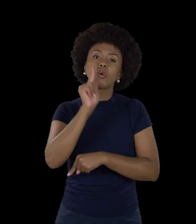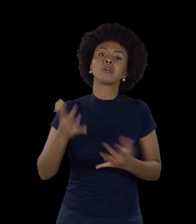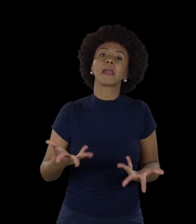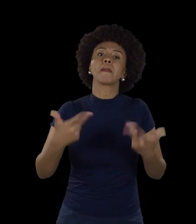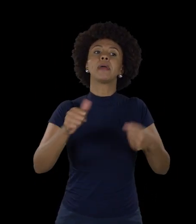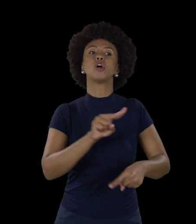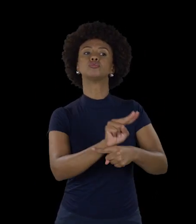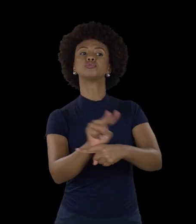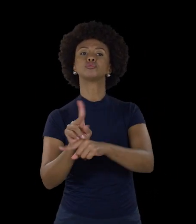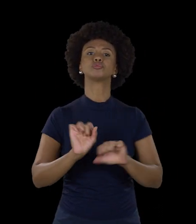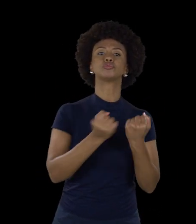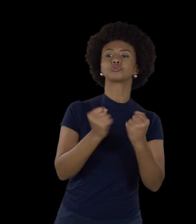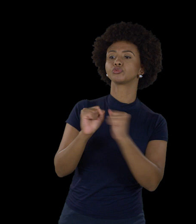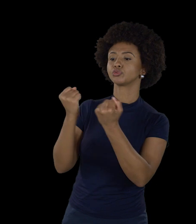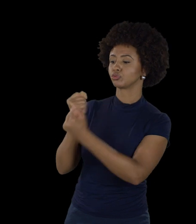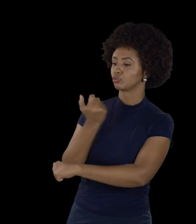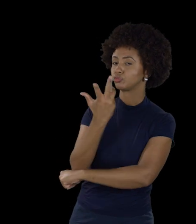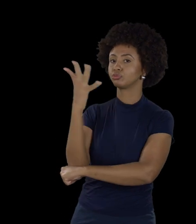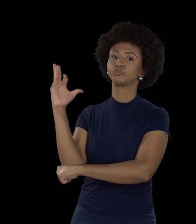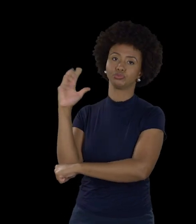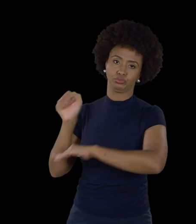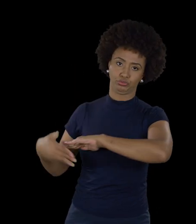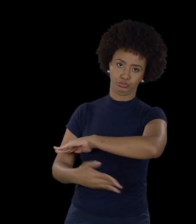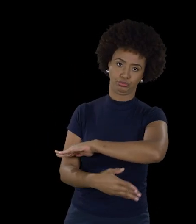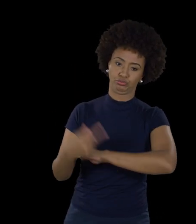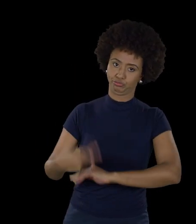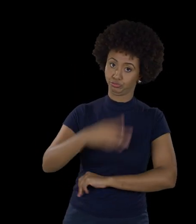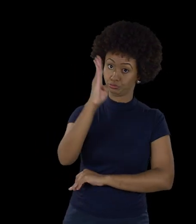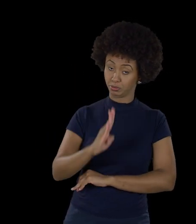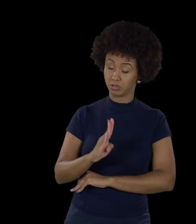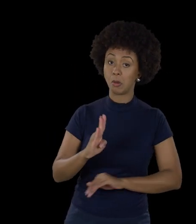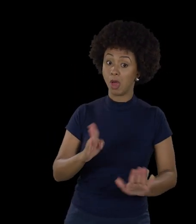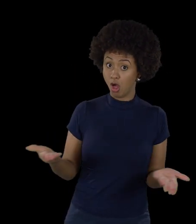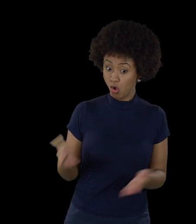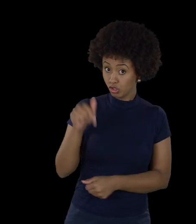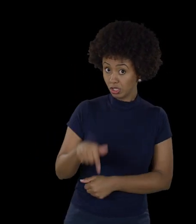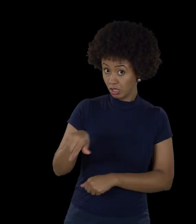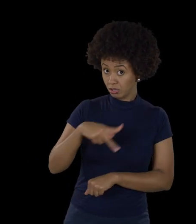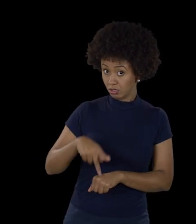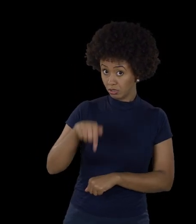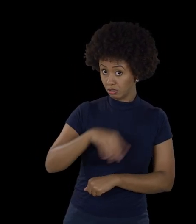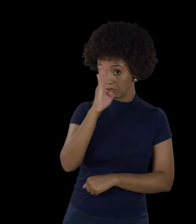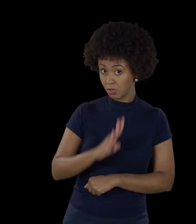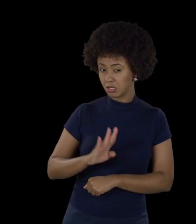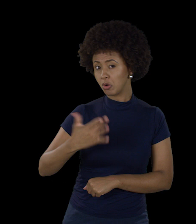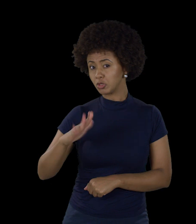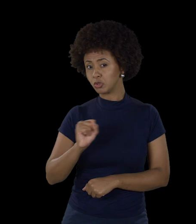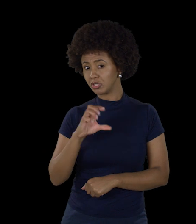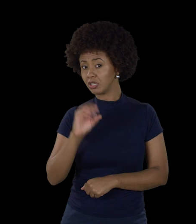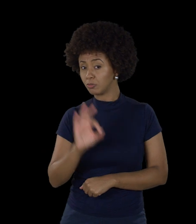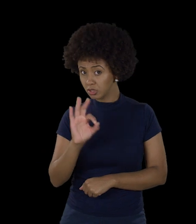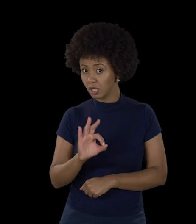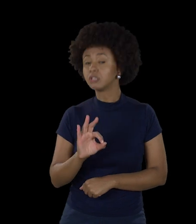biomas brasileiros. Hoje, no Brasil, estima-se que 80% da área de Mata